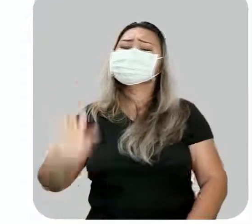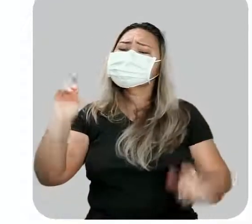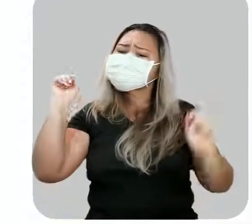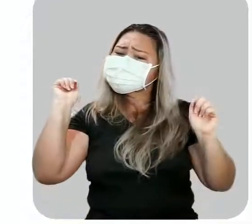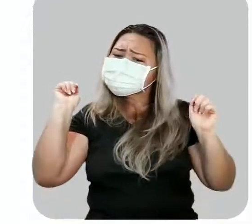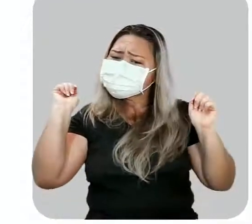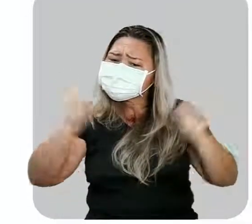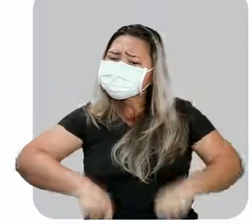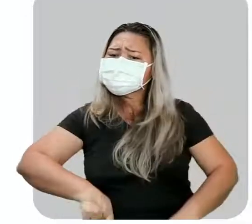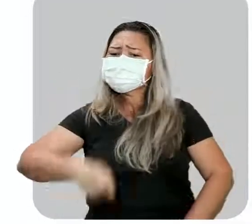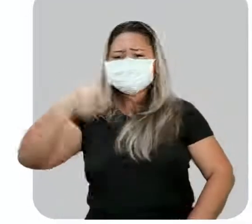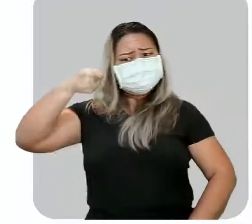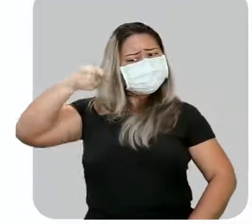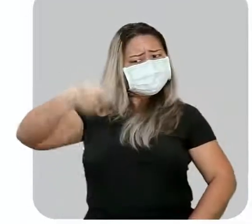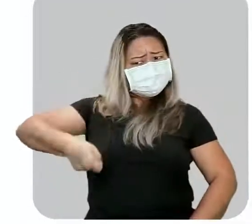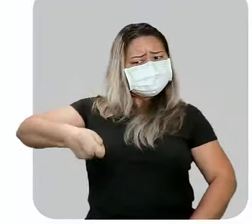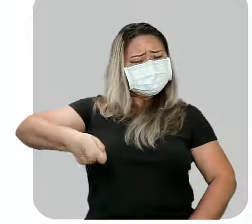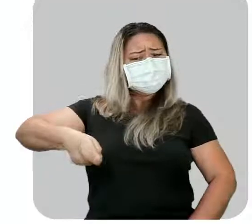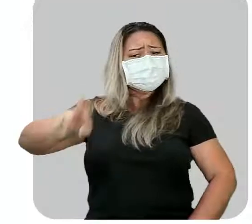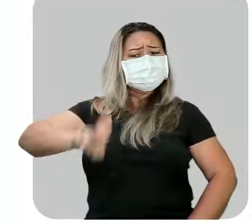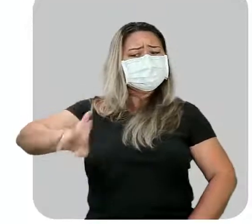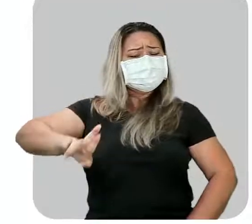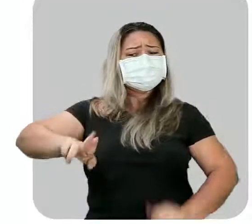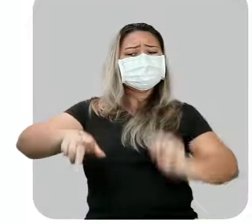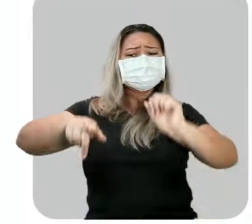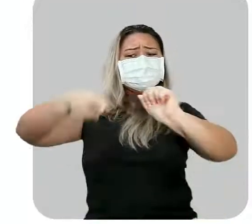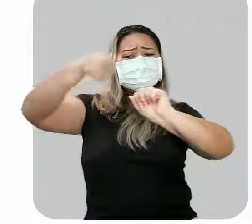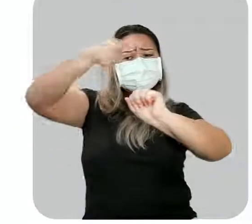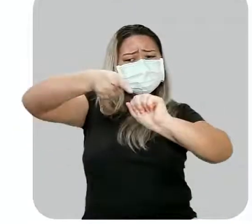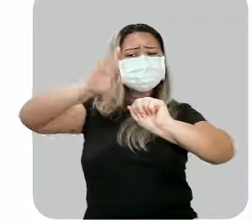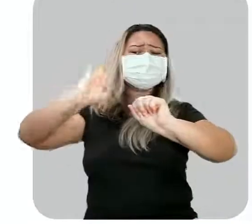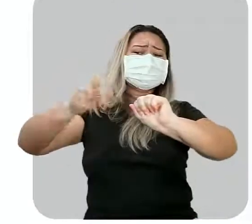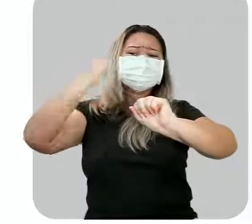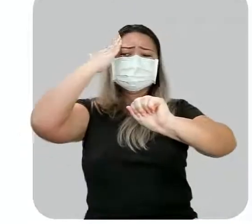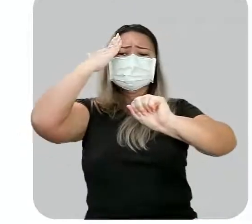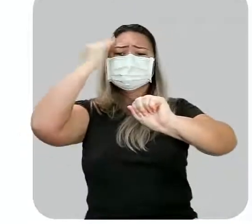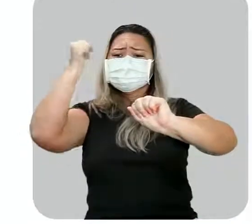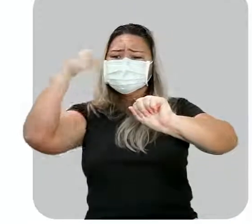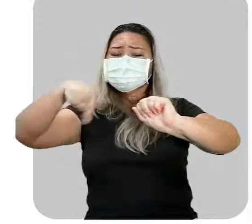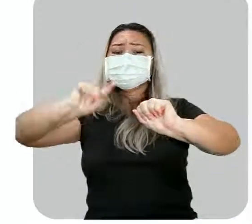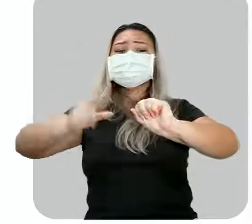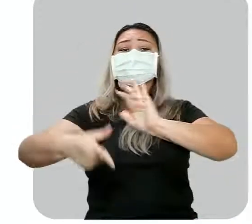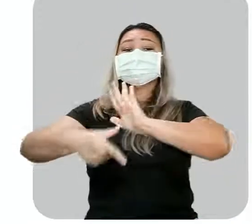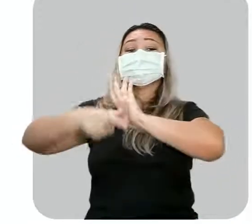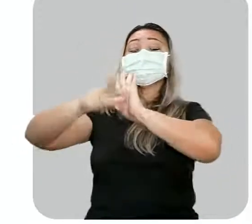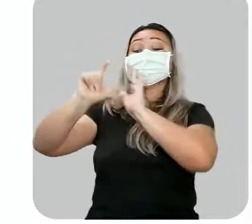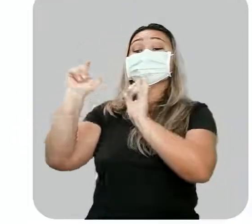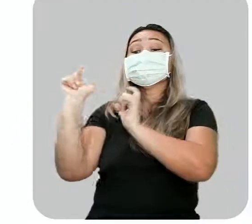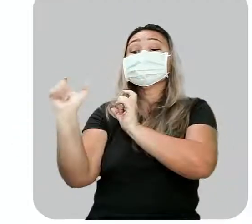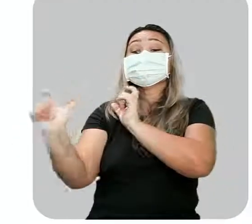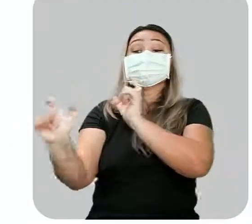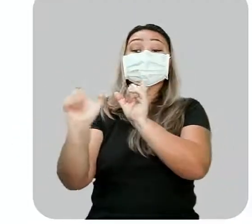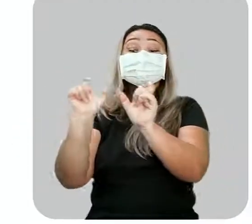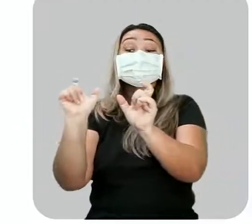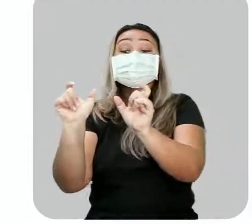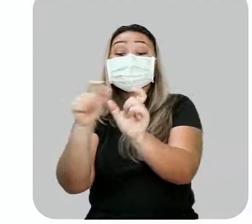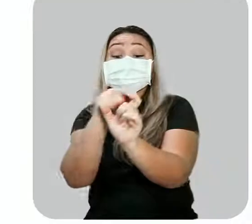Quando devemos usar crase? Você já sabe, a gente já viu aqui, né? Antes de